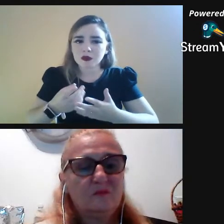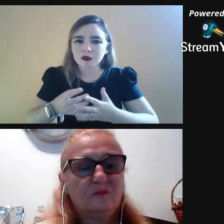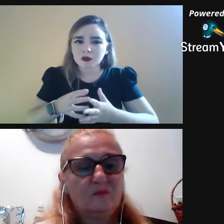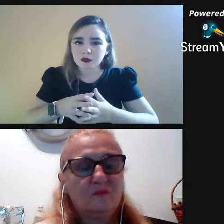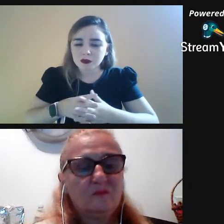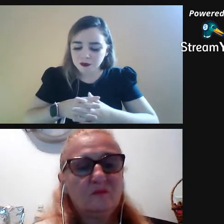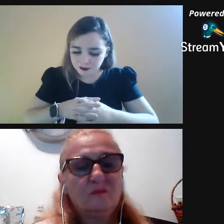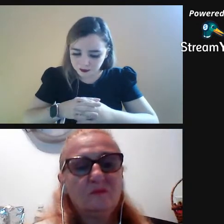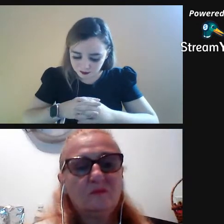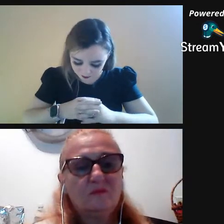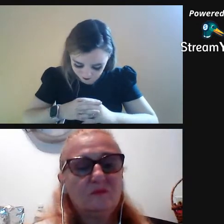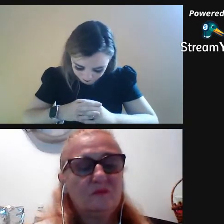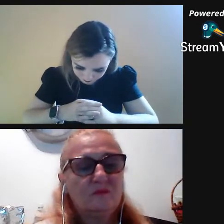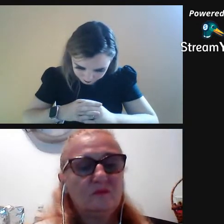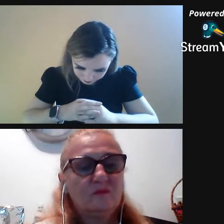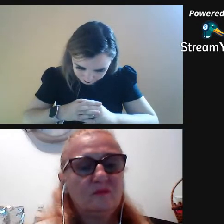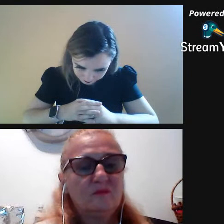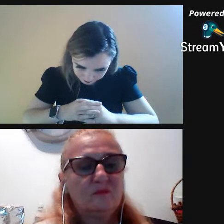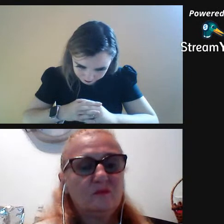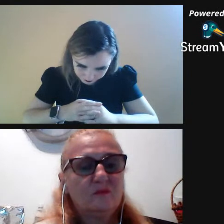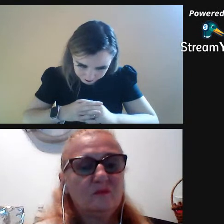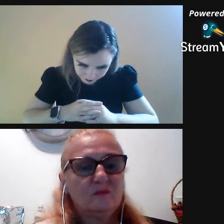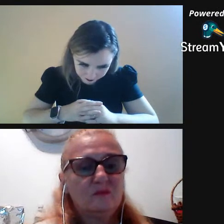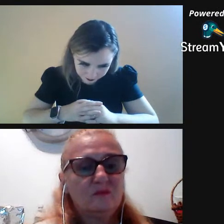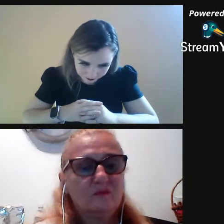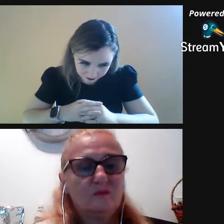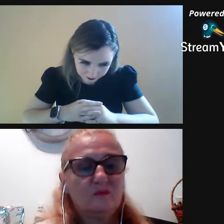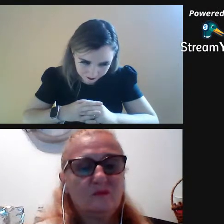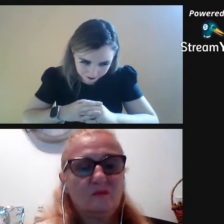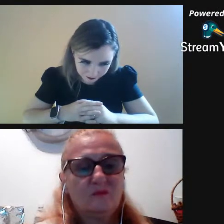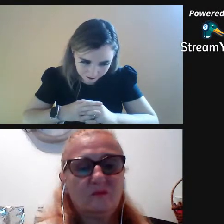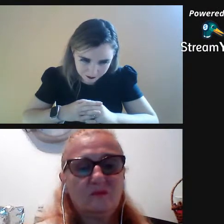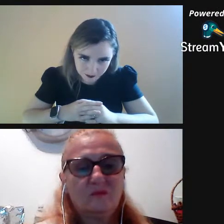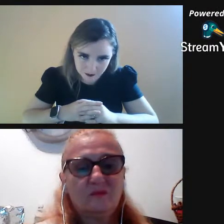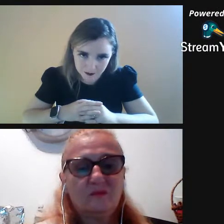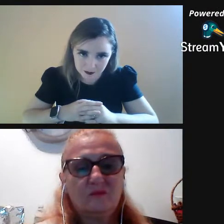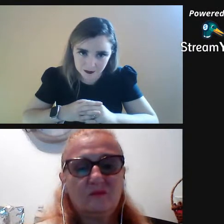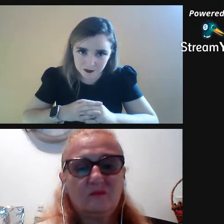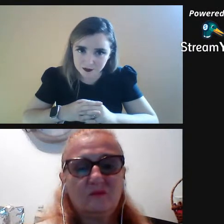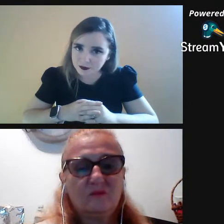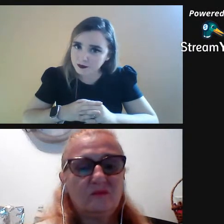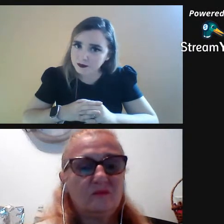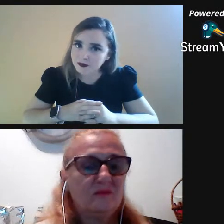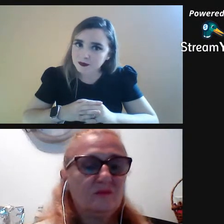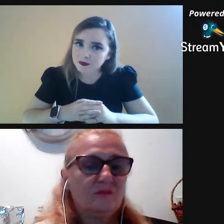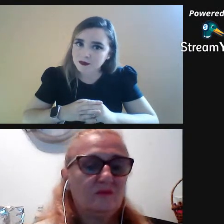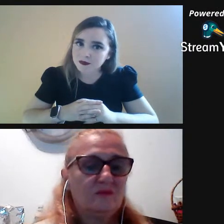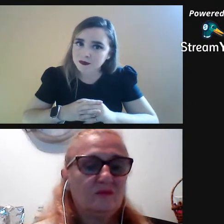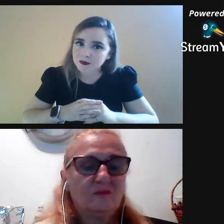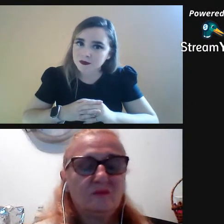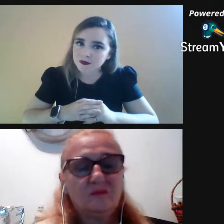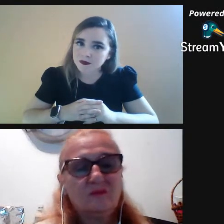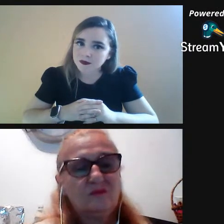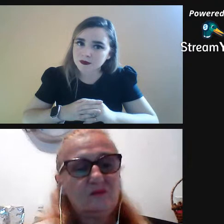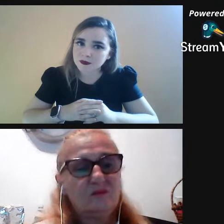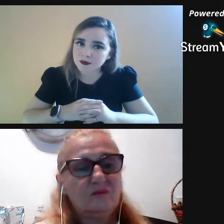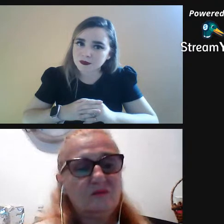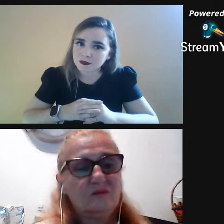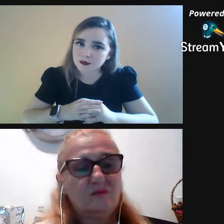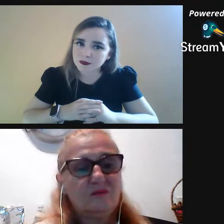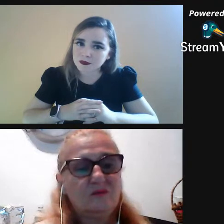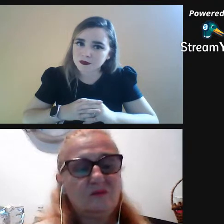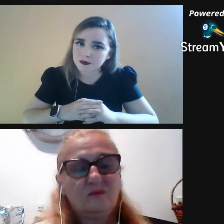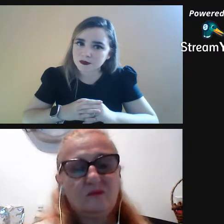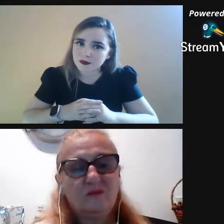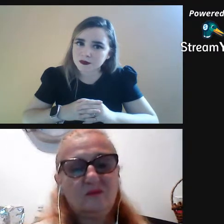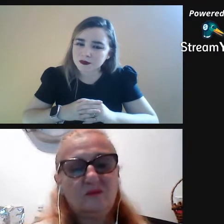eu falei daquele do Vitorismo, foi, e também mais sobre o Alexandre Gramacho, tem um filme também, um documentário